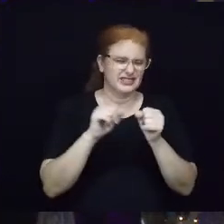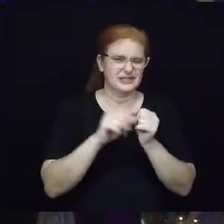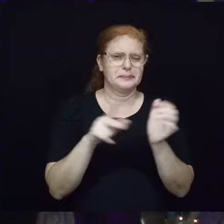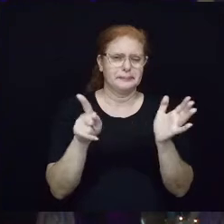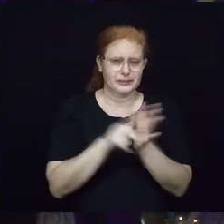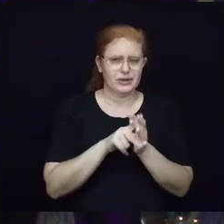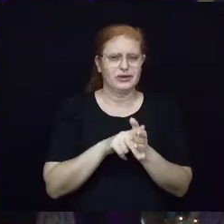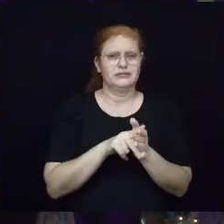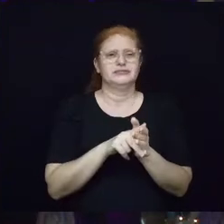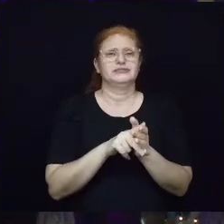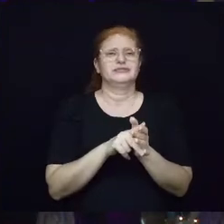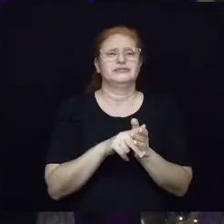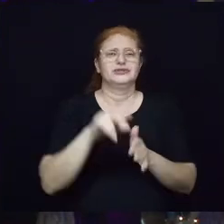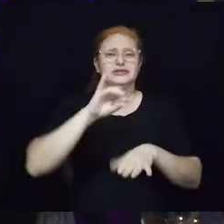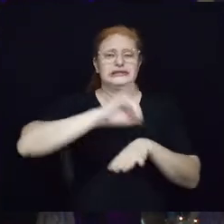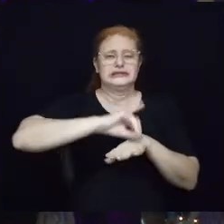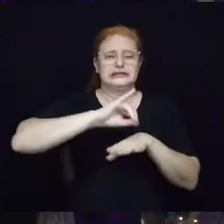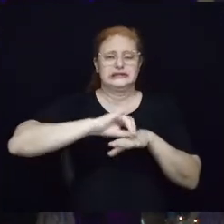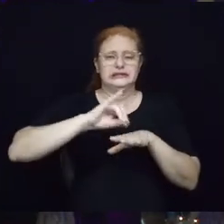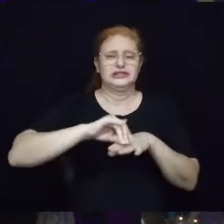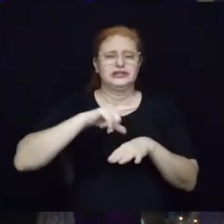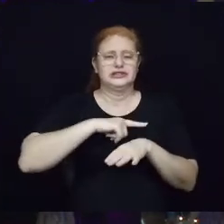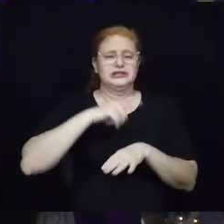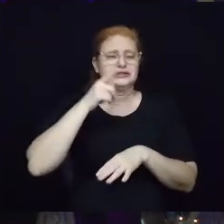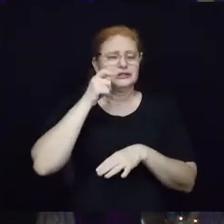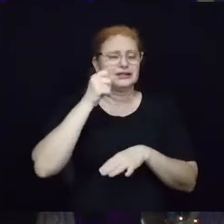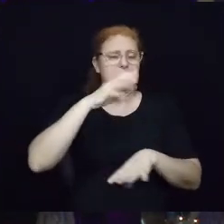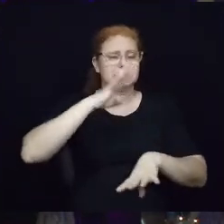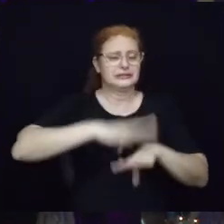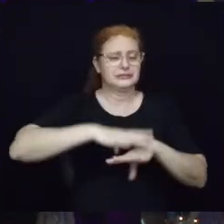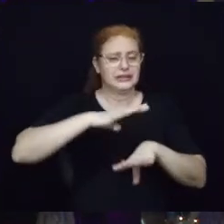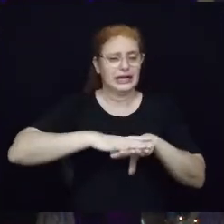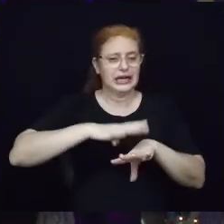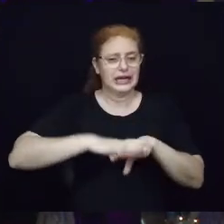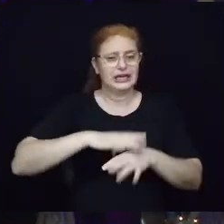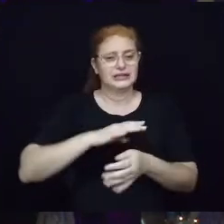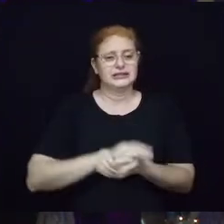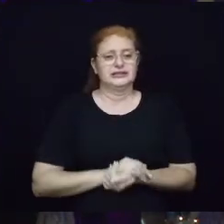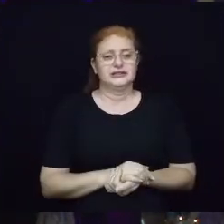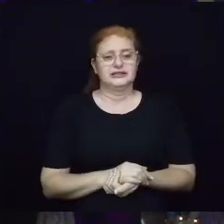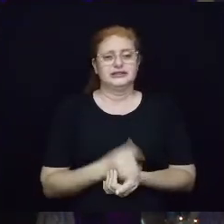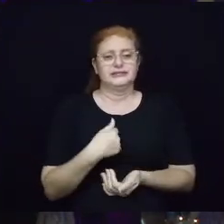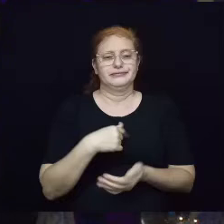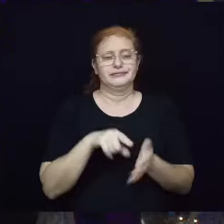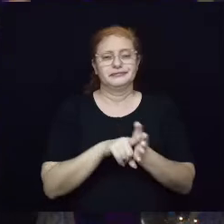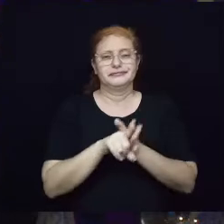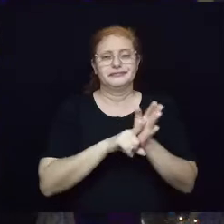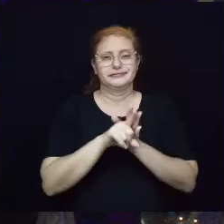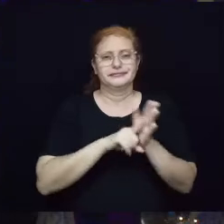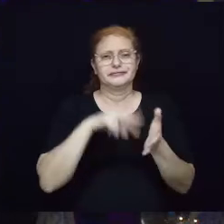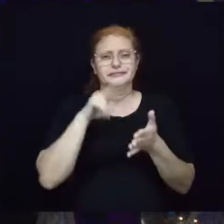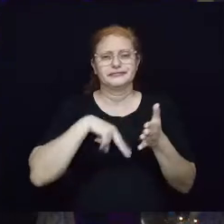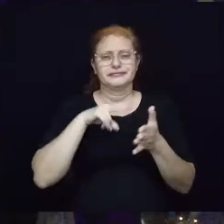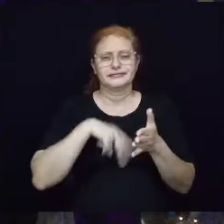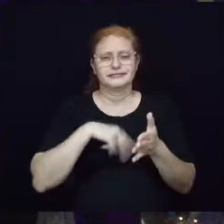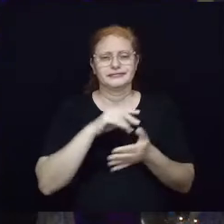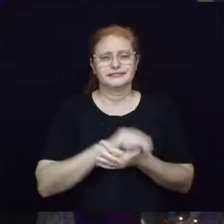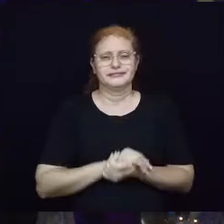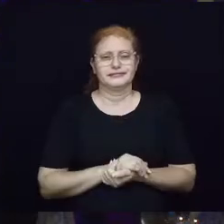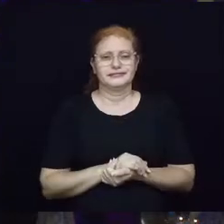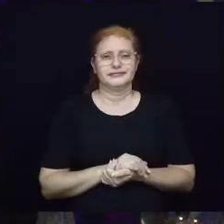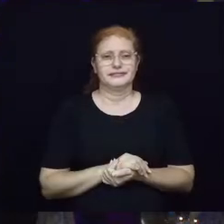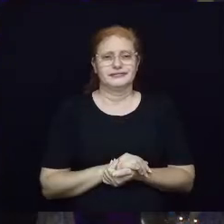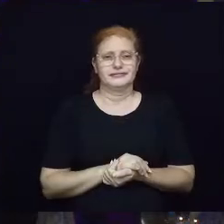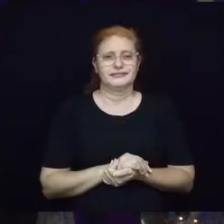esculturas. E eu tinha esse interesse por matemática e fui pesquisando e lendo, acabei que a gente